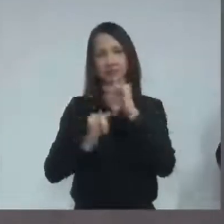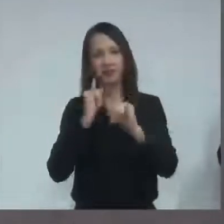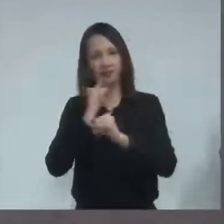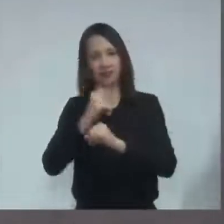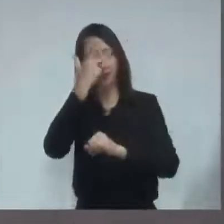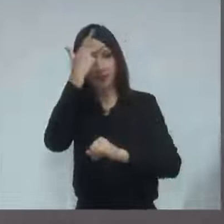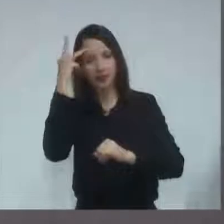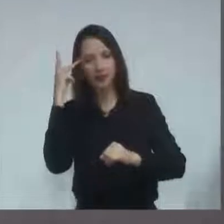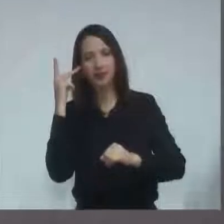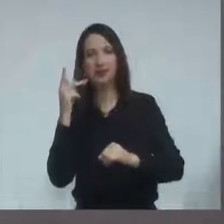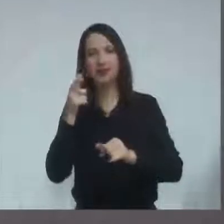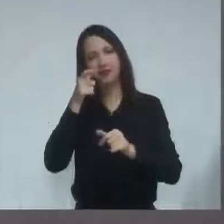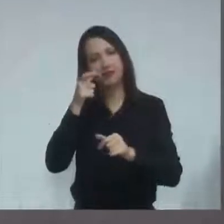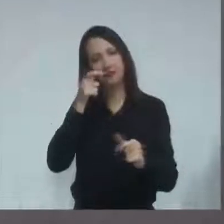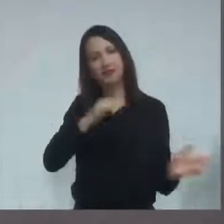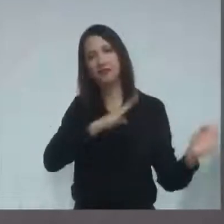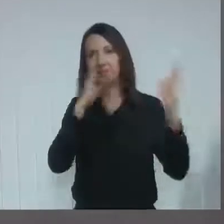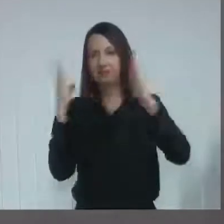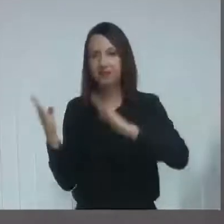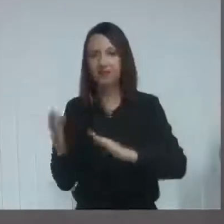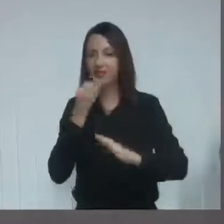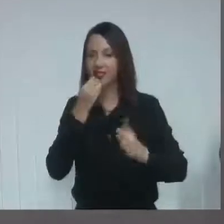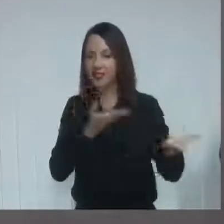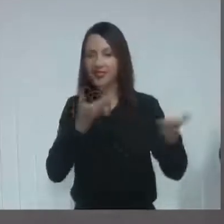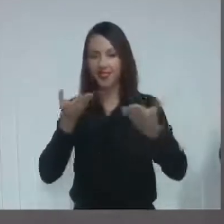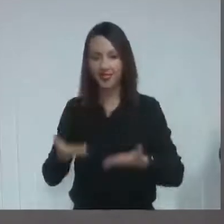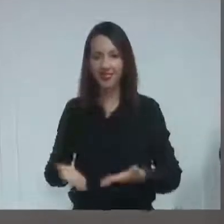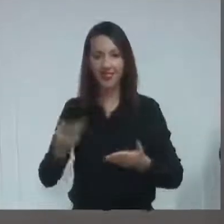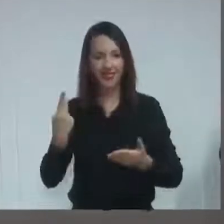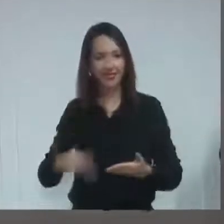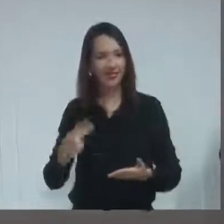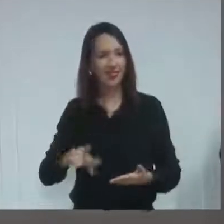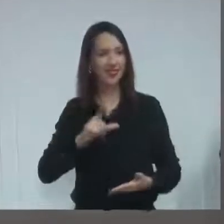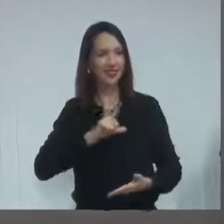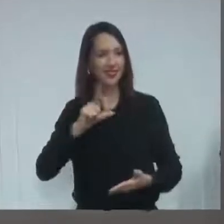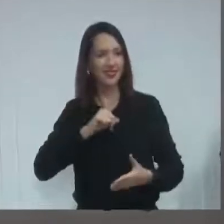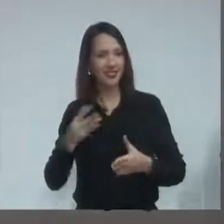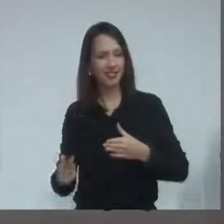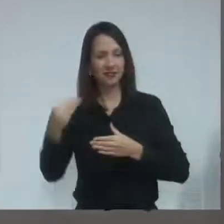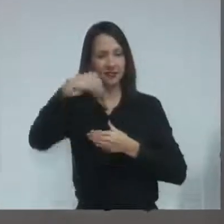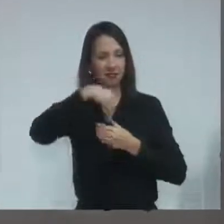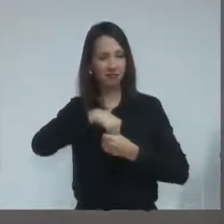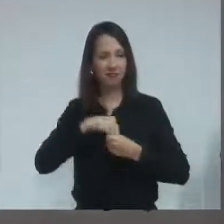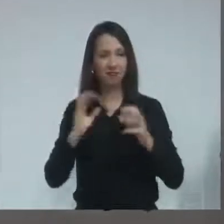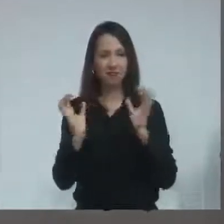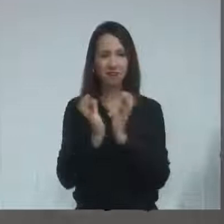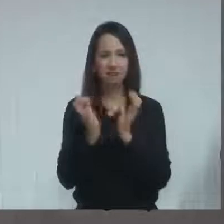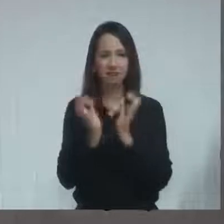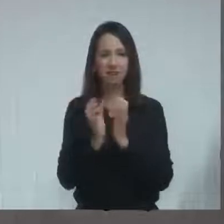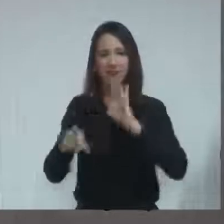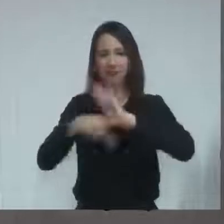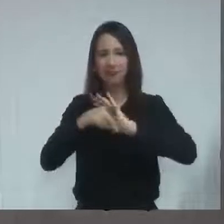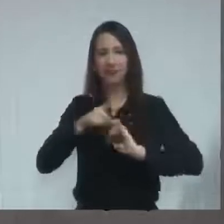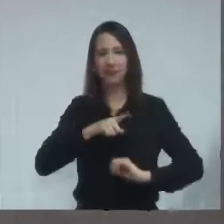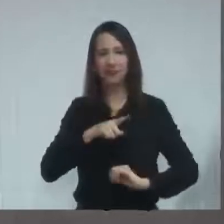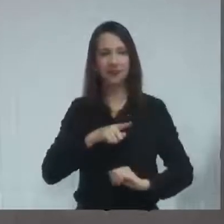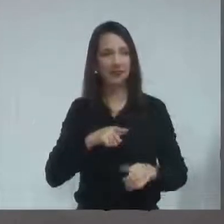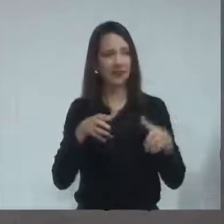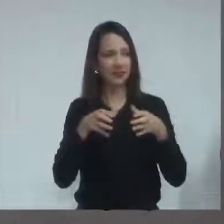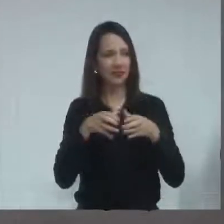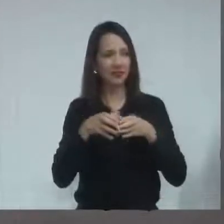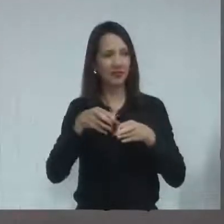noite, bem-vindos a essa casa. Vereador Henrique Conte, membros do diretório do Partido Novo, enfim, muita